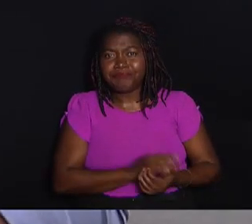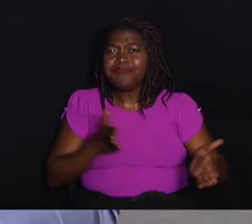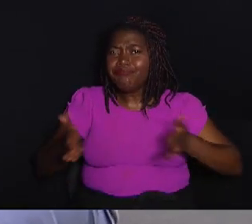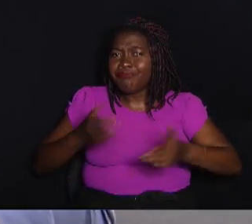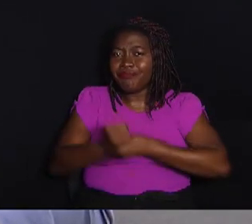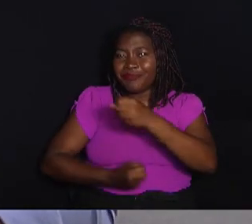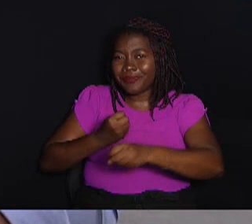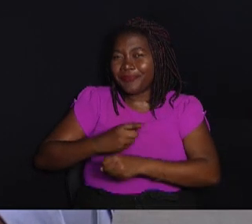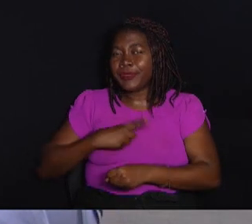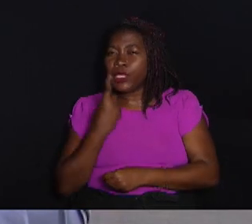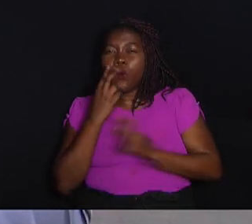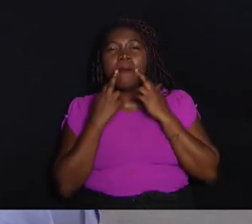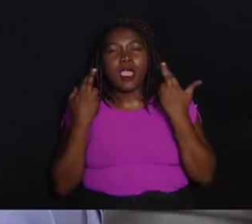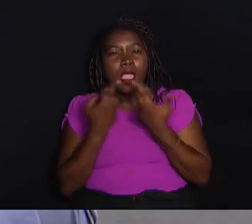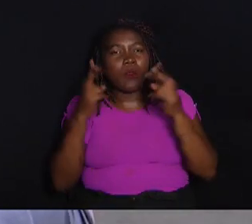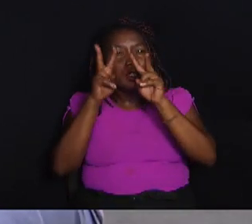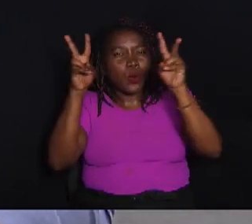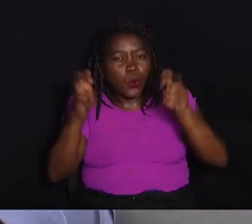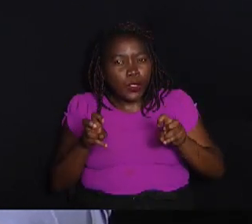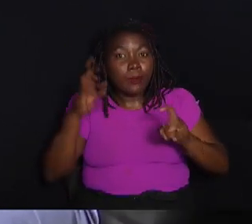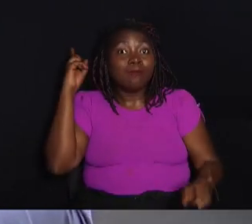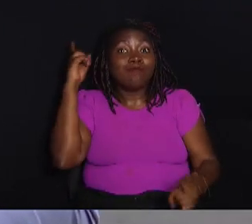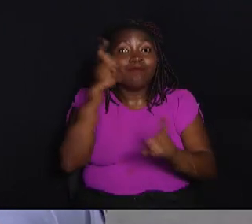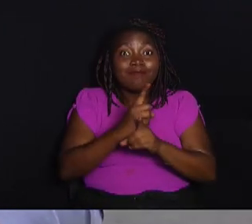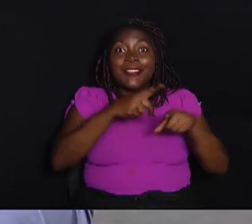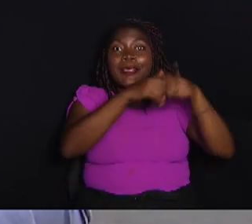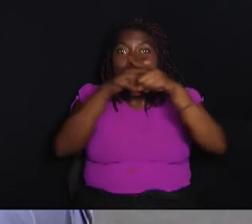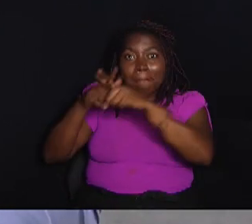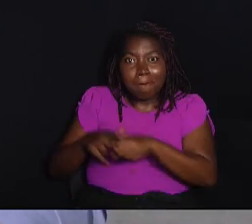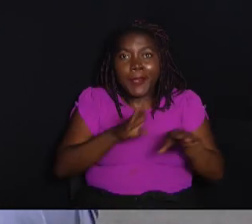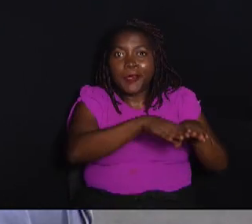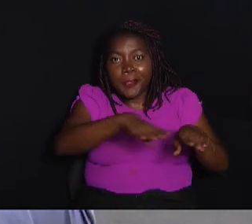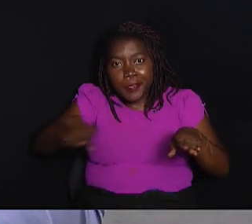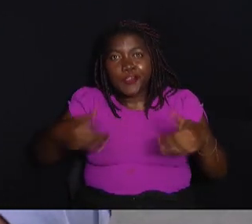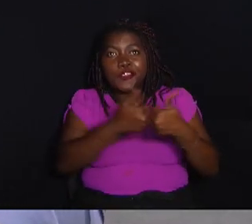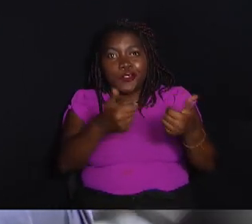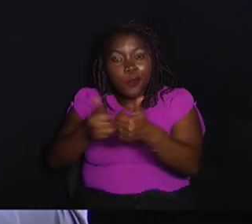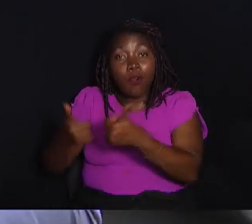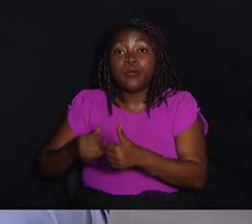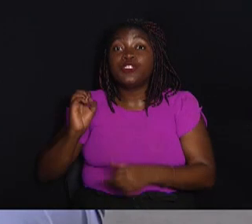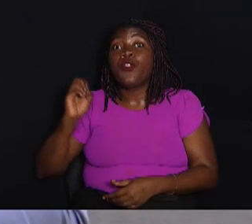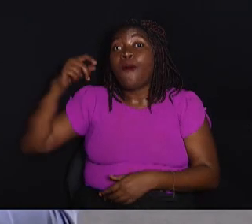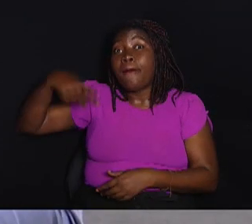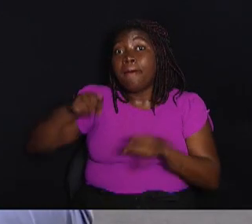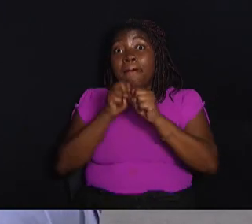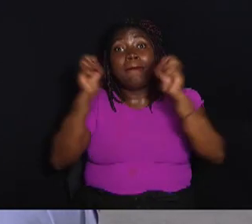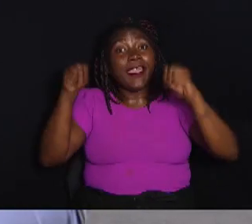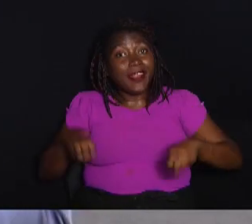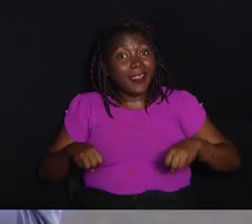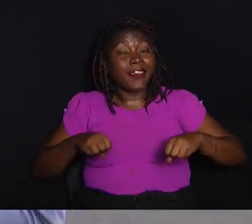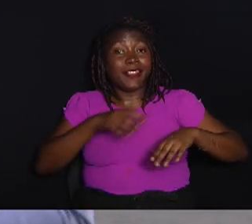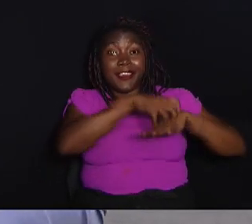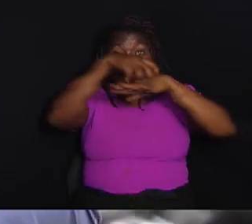teve uma reunião com o tema diagnóstico da manutenção da frota de ônibus que opera no sistema de transporte público da